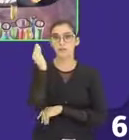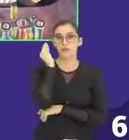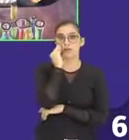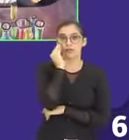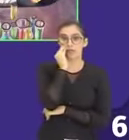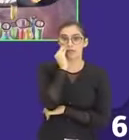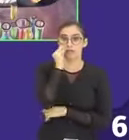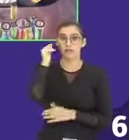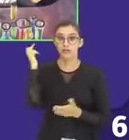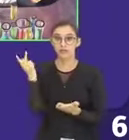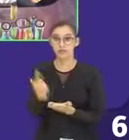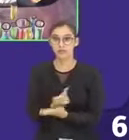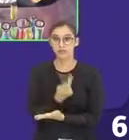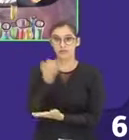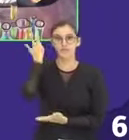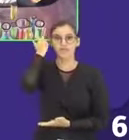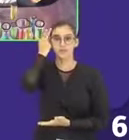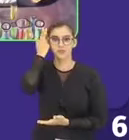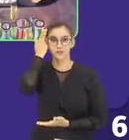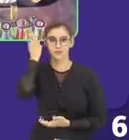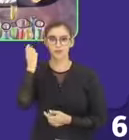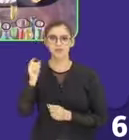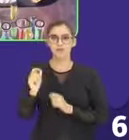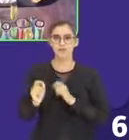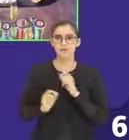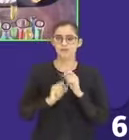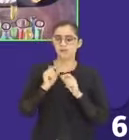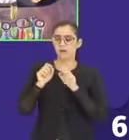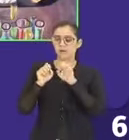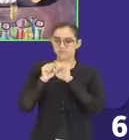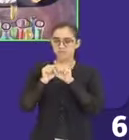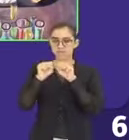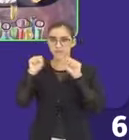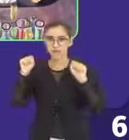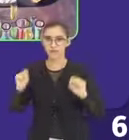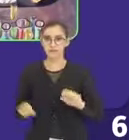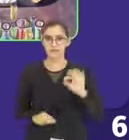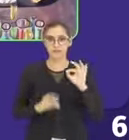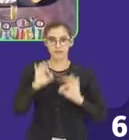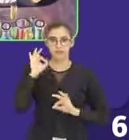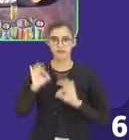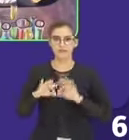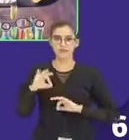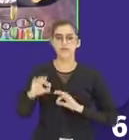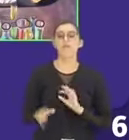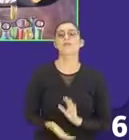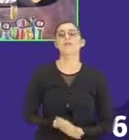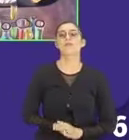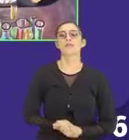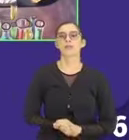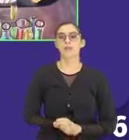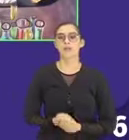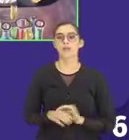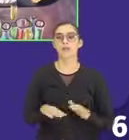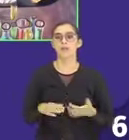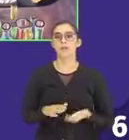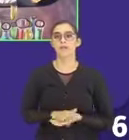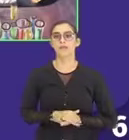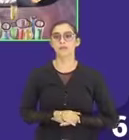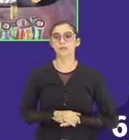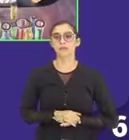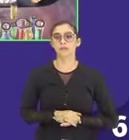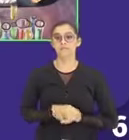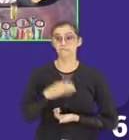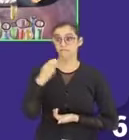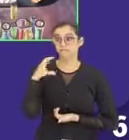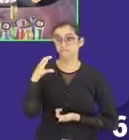passa a observar os acontecimentos naturais. Olha aí. Então o cientista, lá vai o cientista, ó. Cientista.